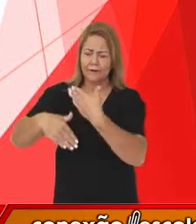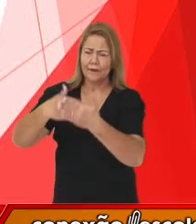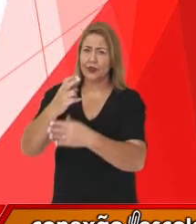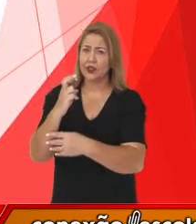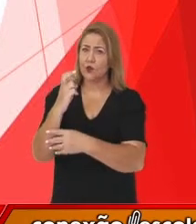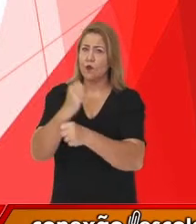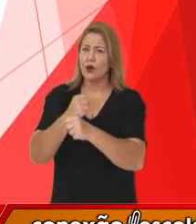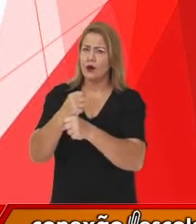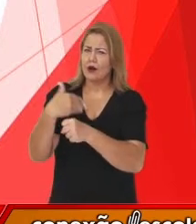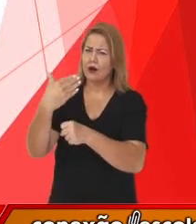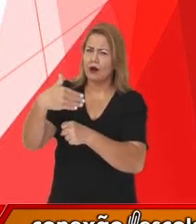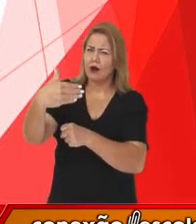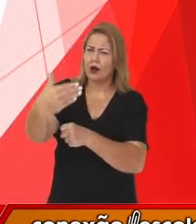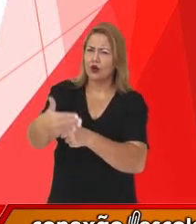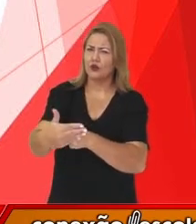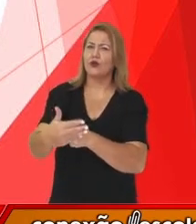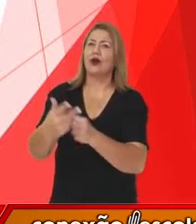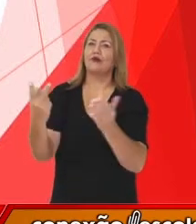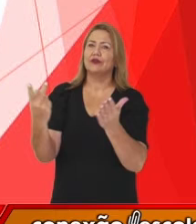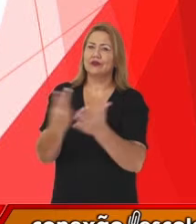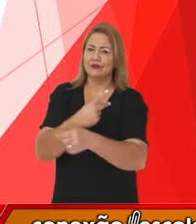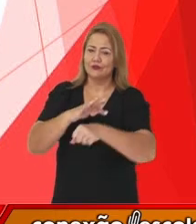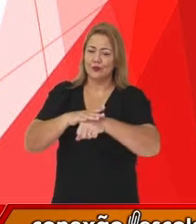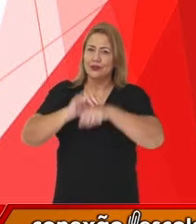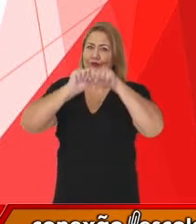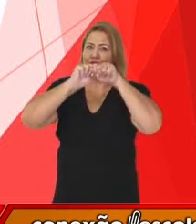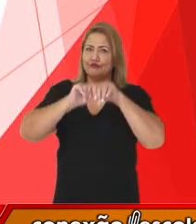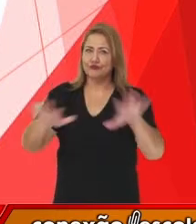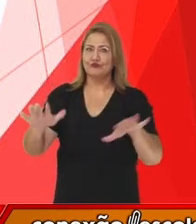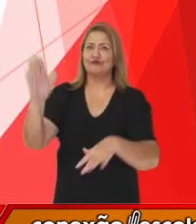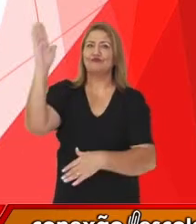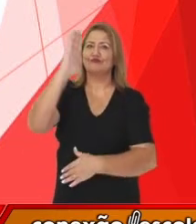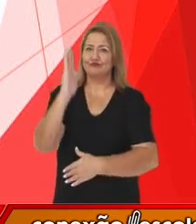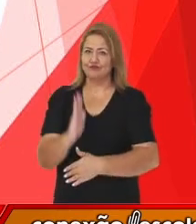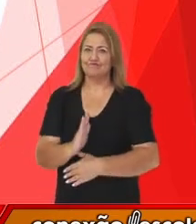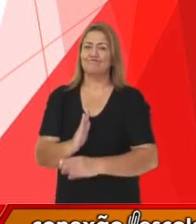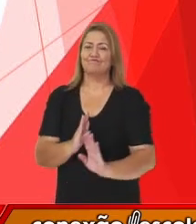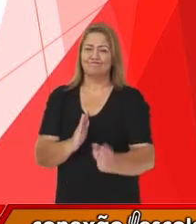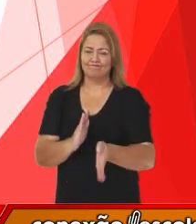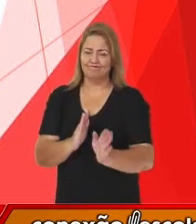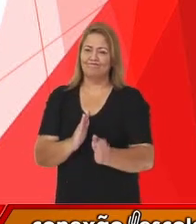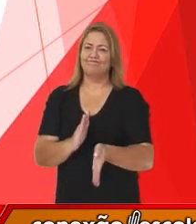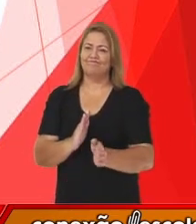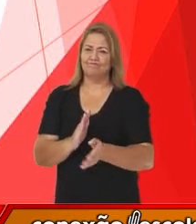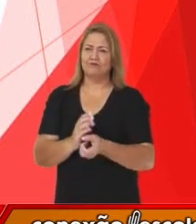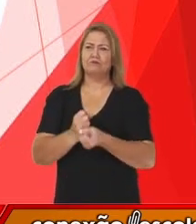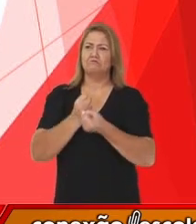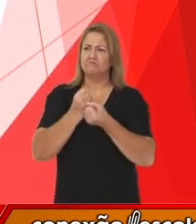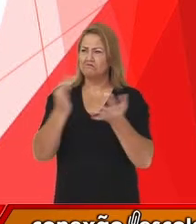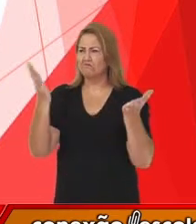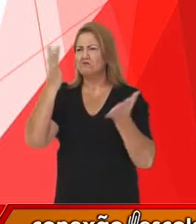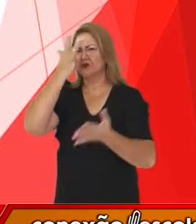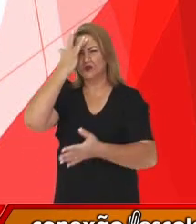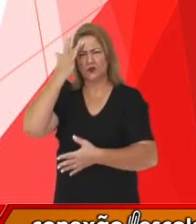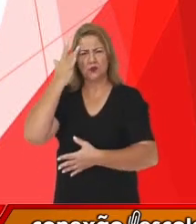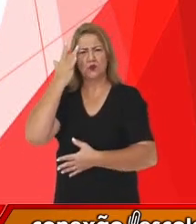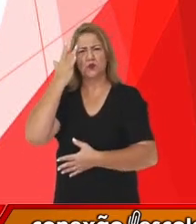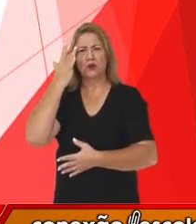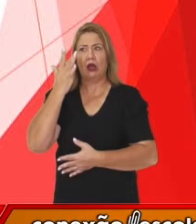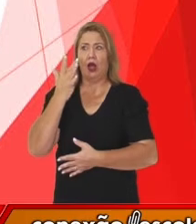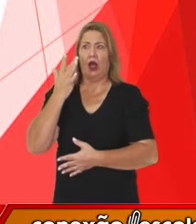5 anos depois, houve um surto da doença aqui no país. Então, muitas pessoas passaram a